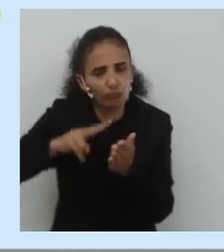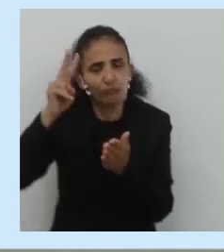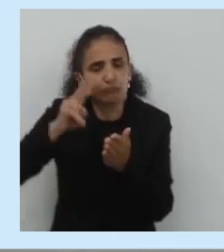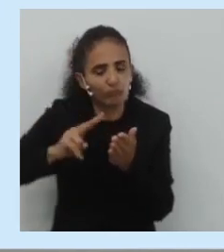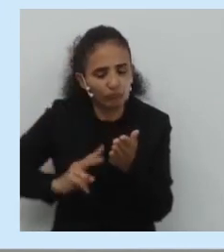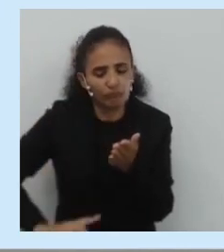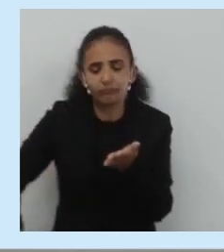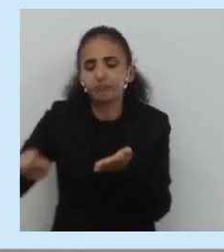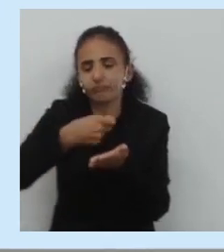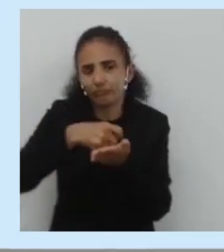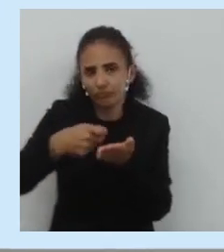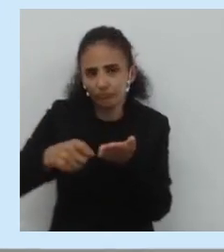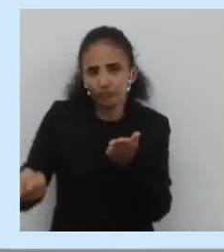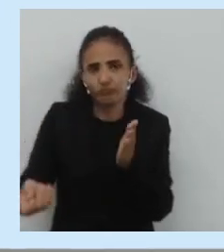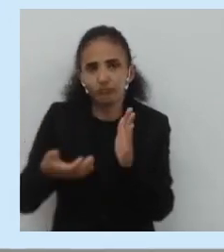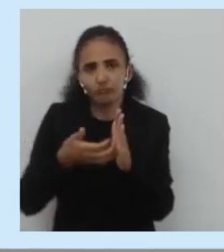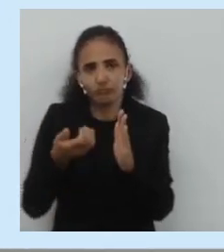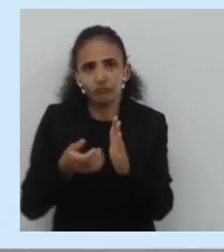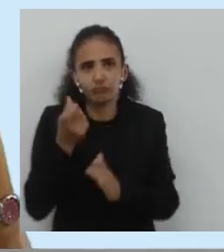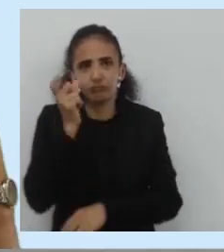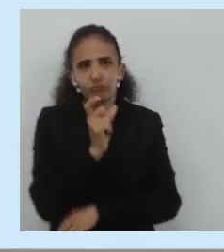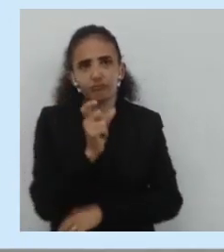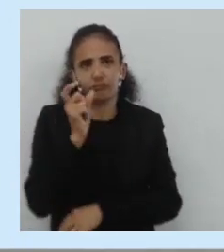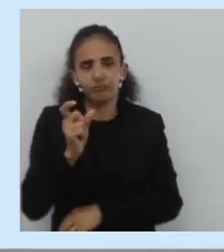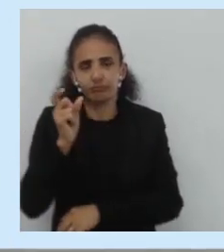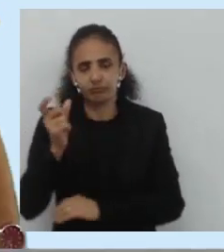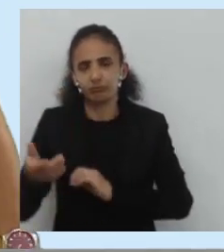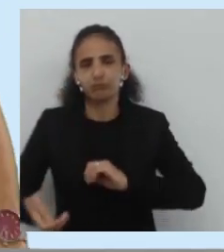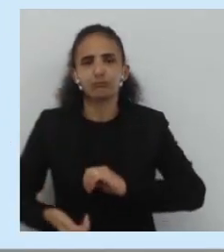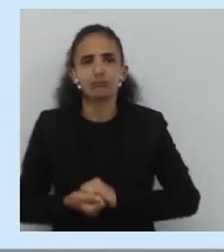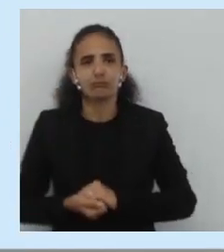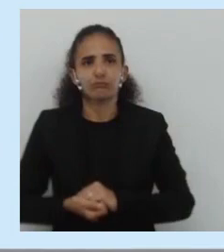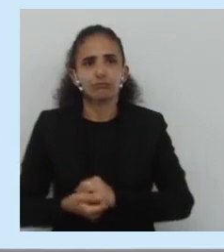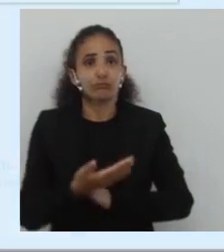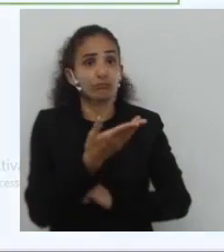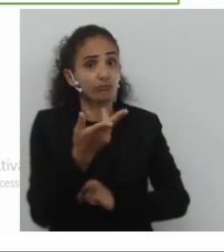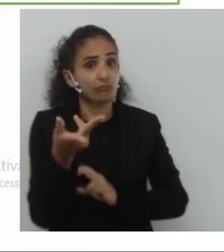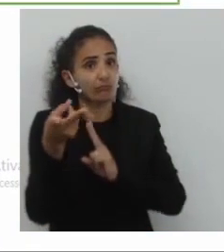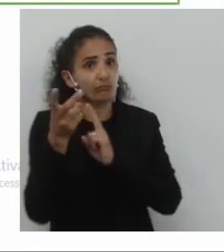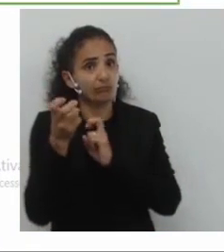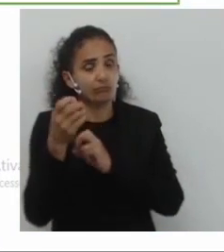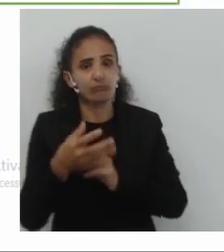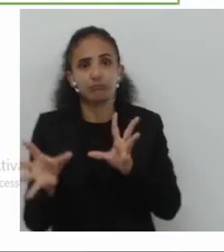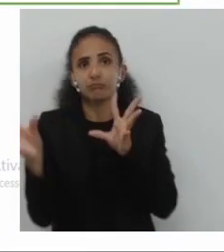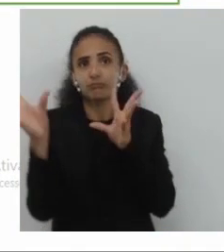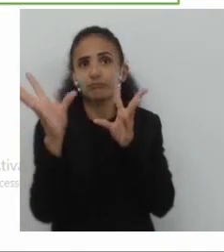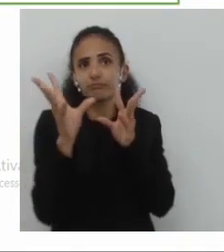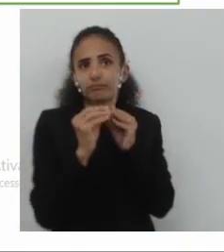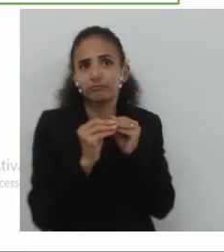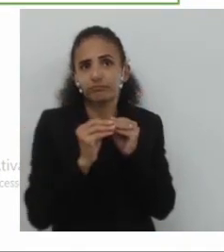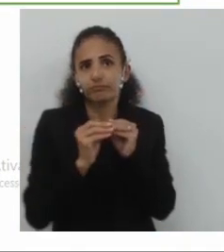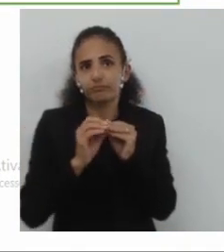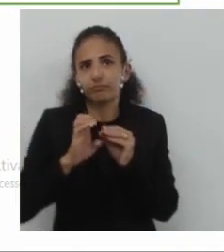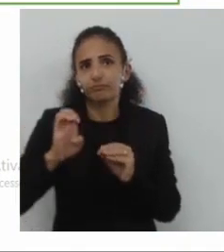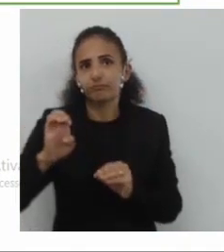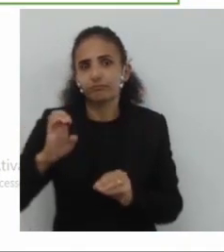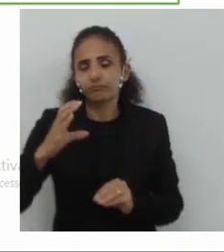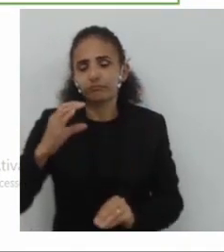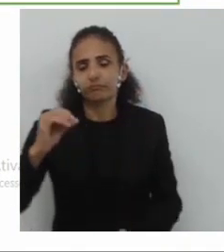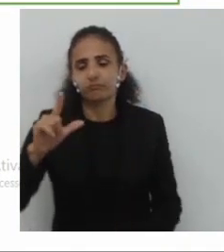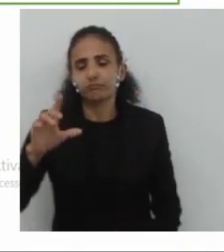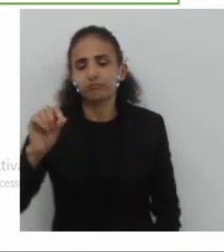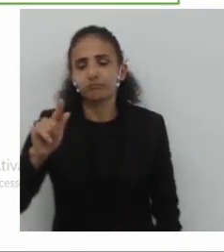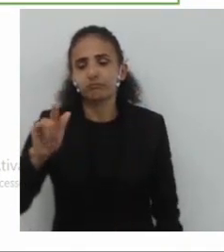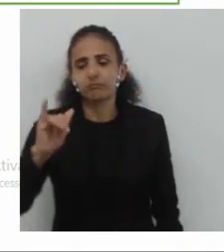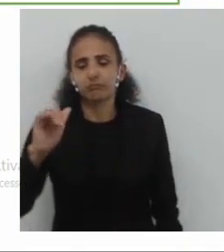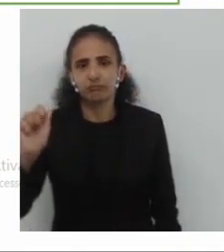os pontos principais, certo? Vamos adiante. Olhem aí na tela um resumo. Ecologia, um